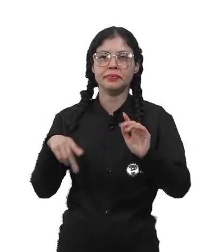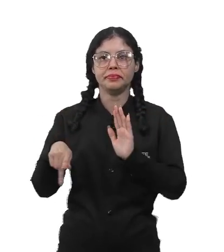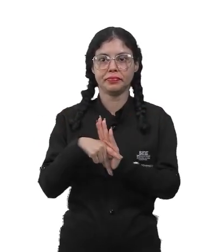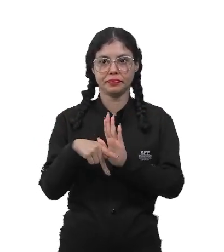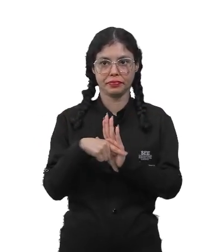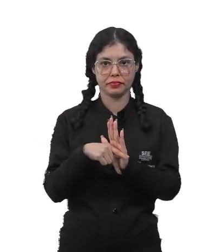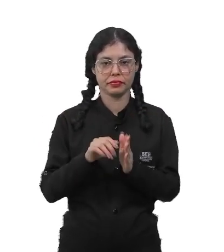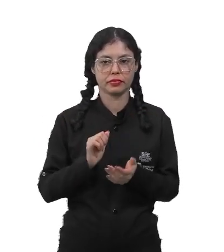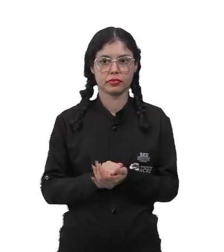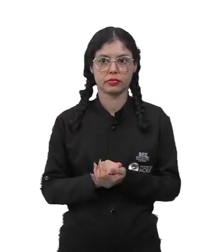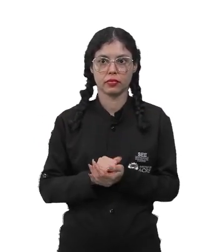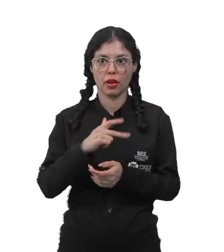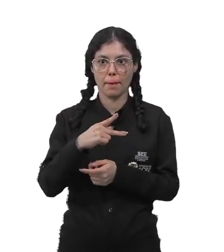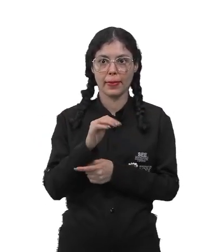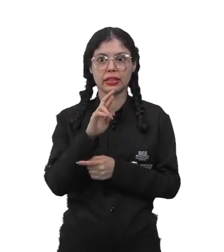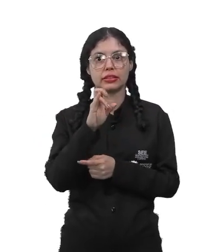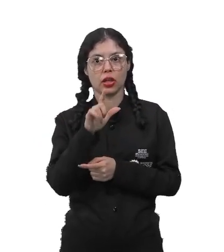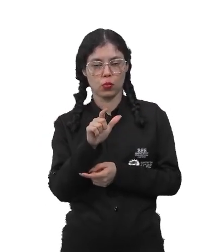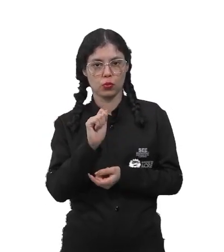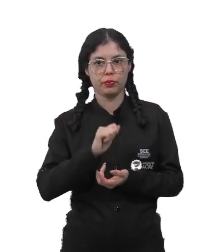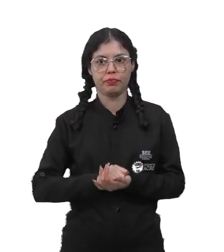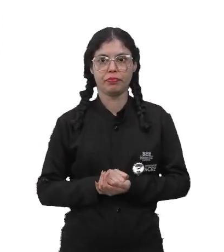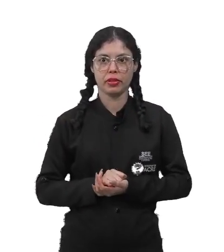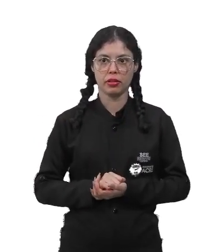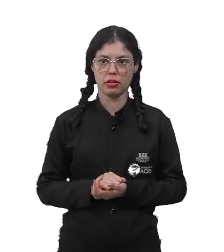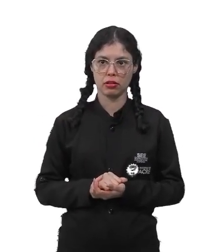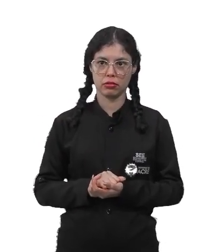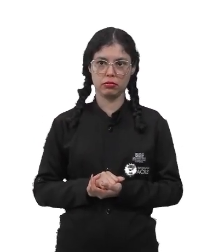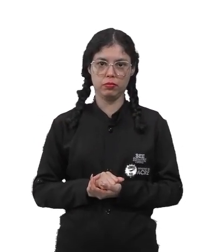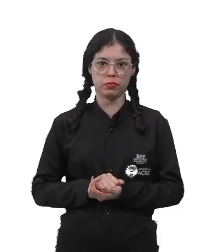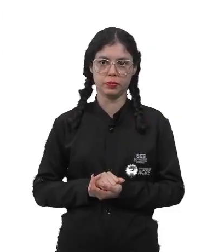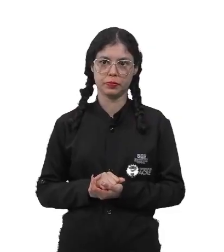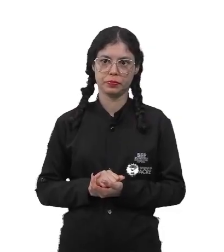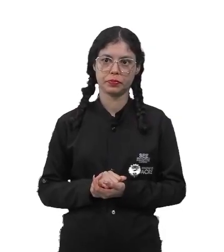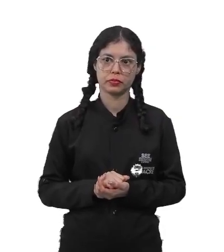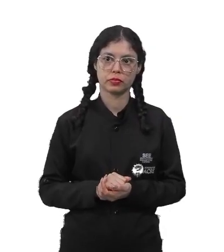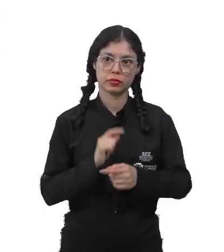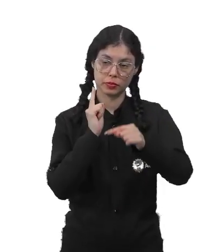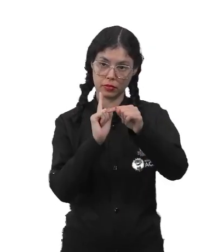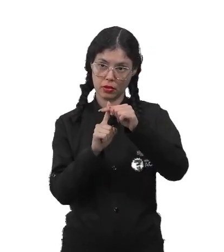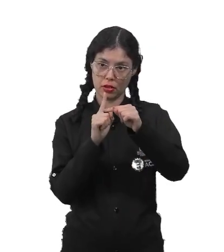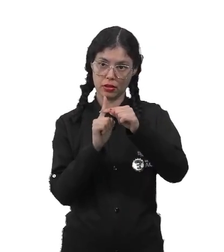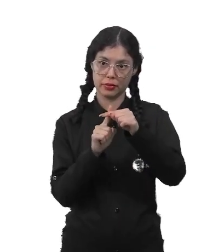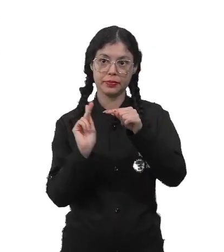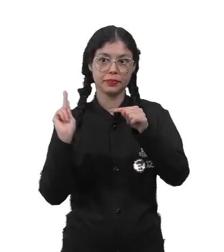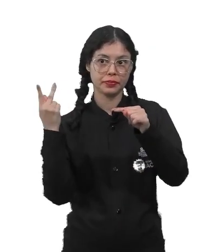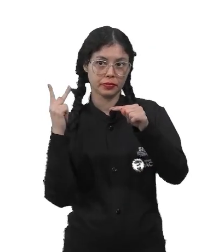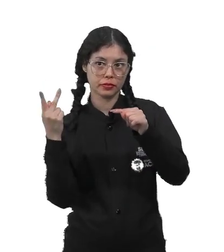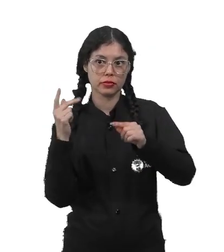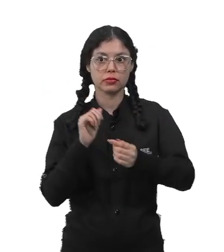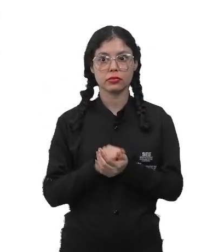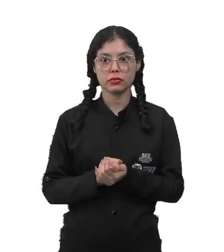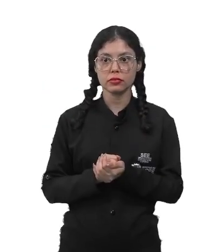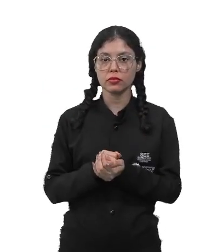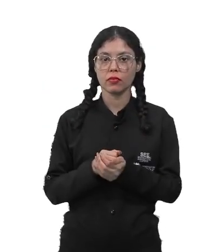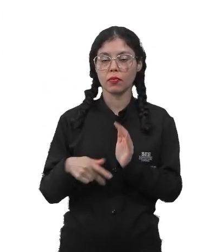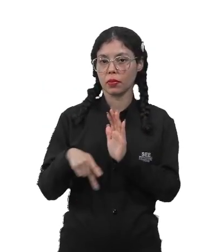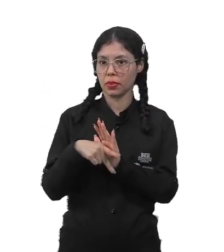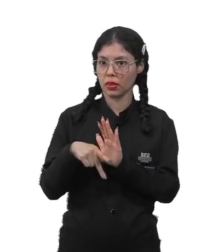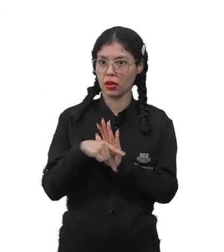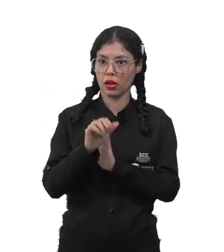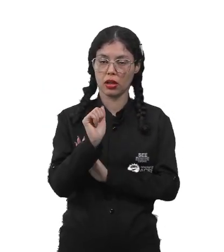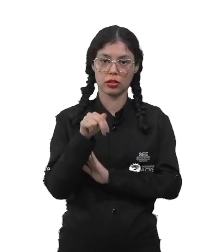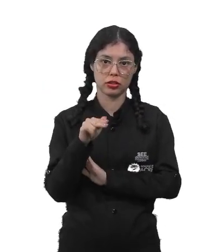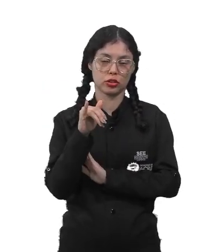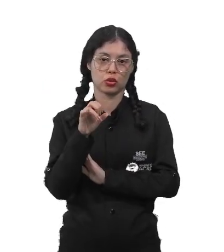cargas parciais. A carga positiva dos hidrogênios, ela vai ser atraída